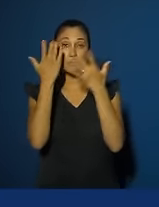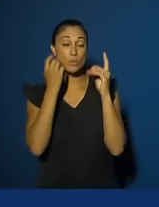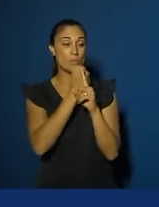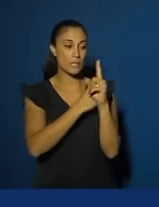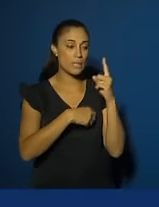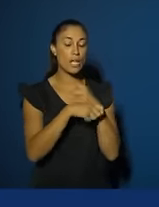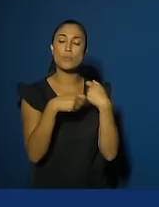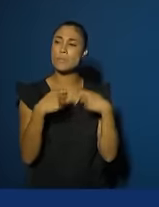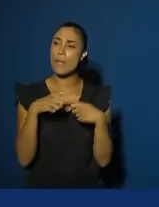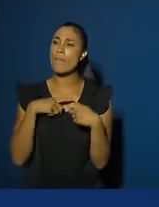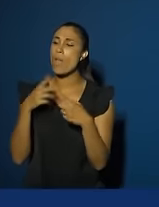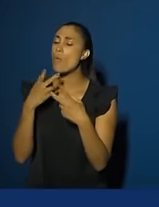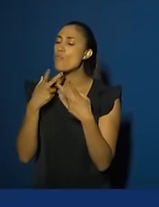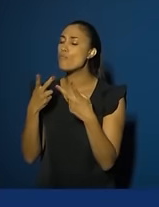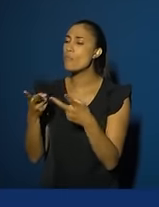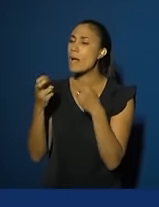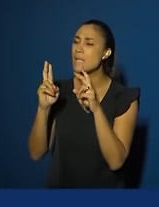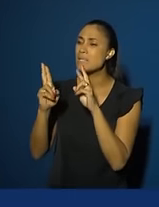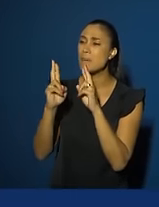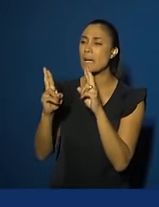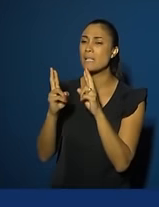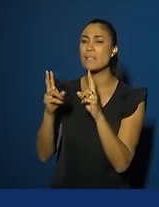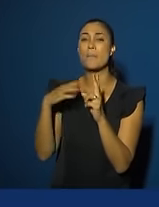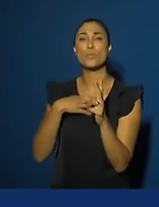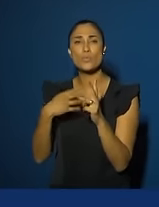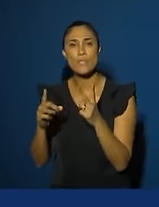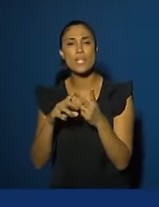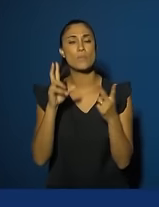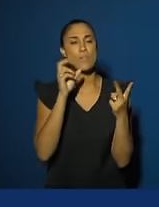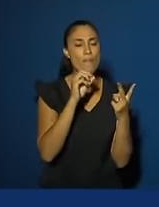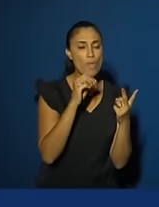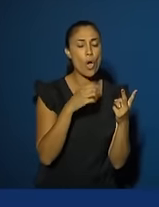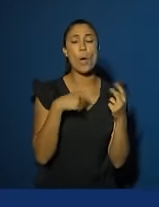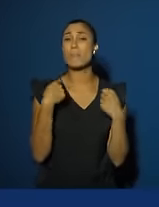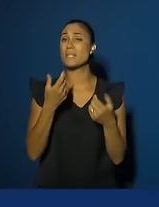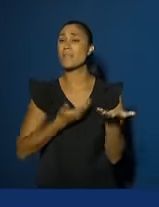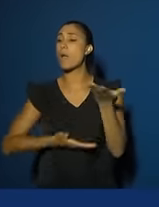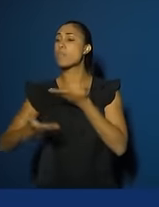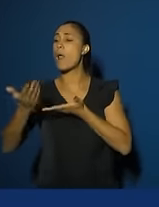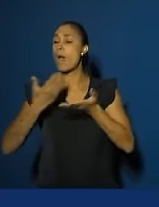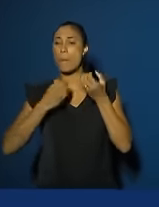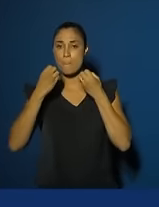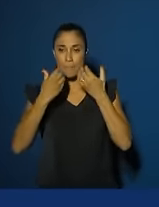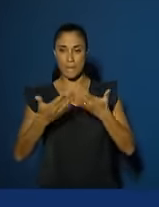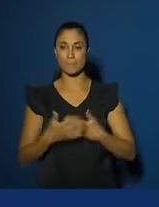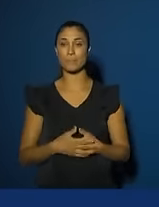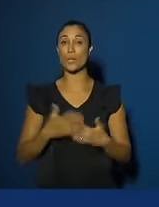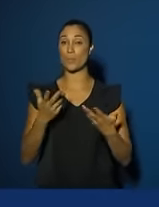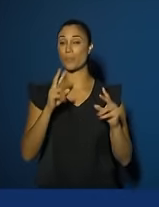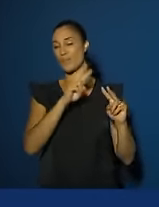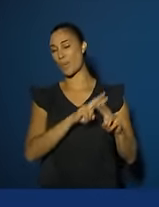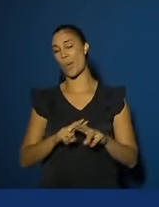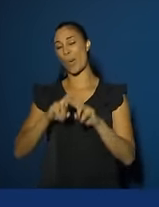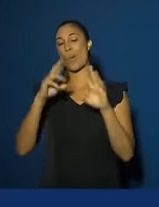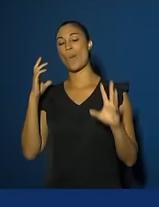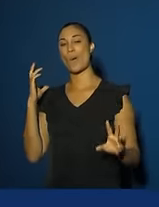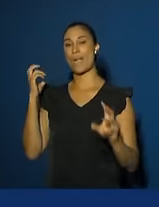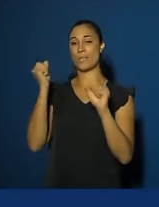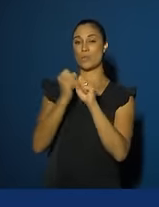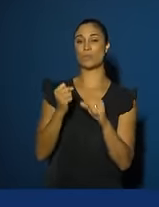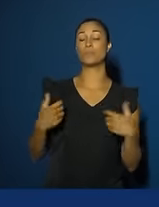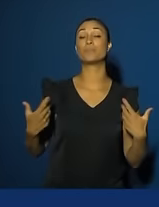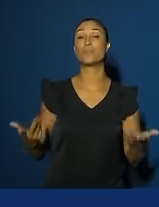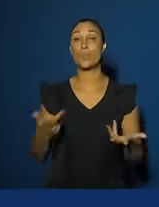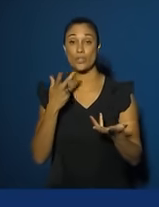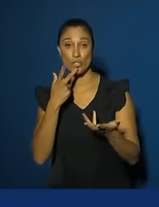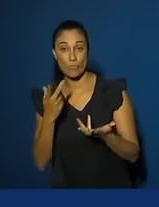pros filhos pro pros avós para todo mundo tem que est mais bem tratado aqui vamos fazer um resumo dessa nossa conversa até agora a